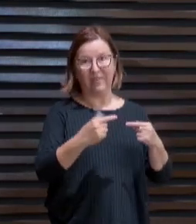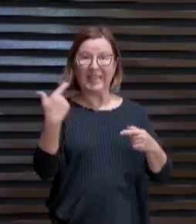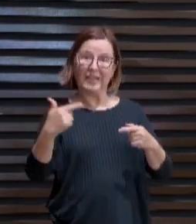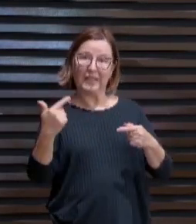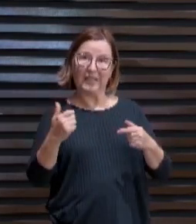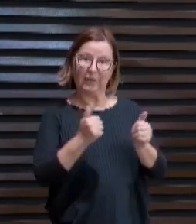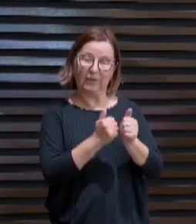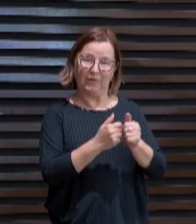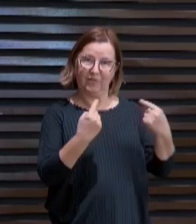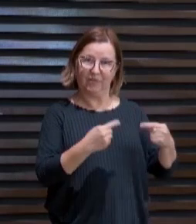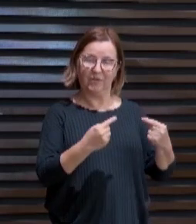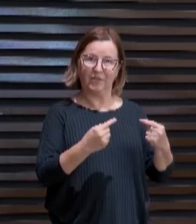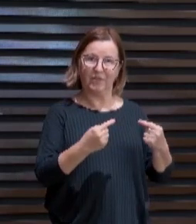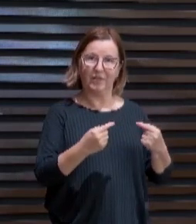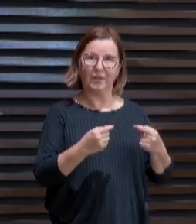usar.